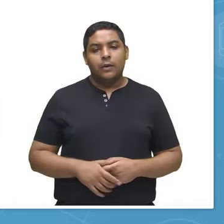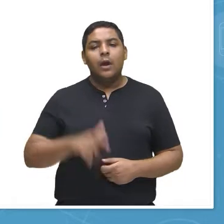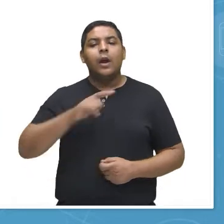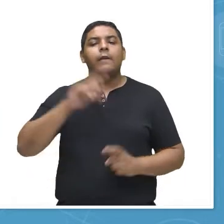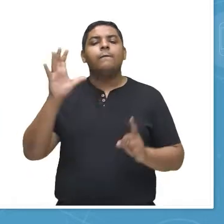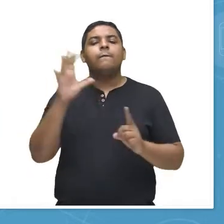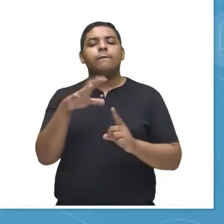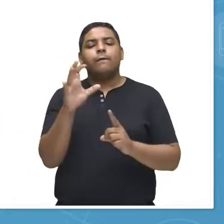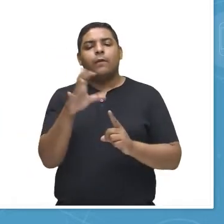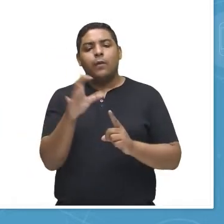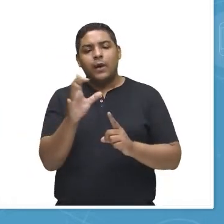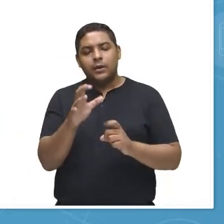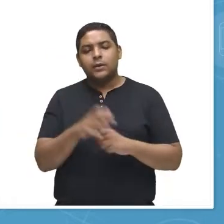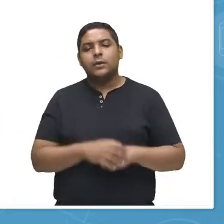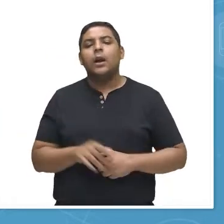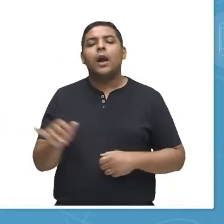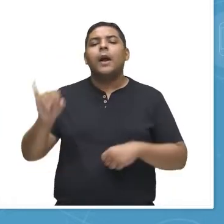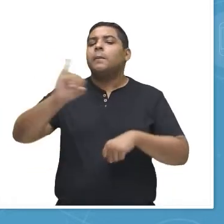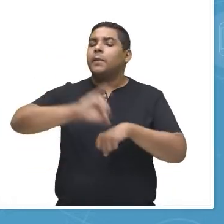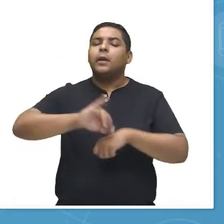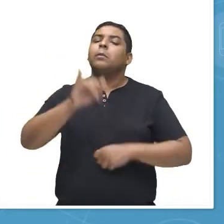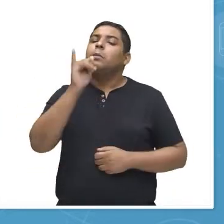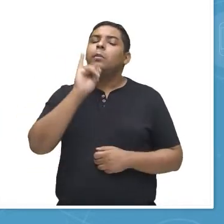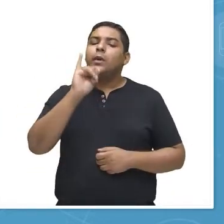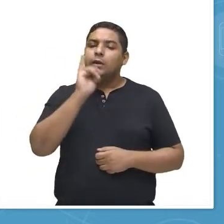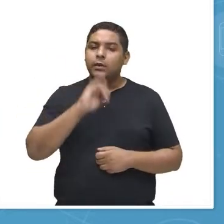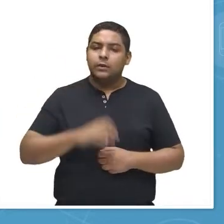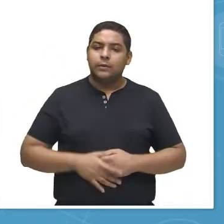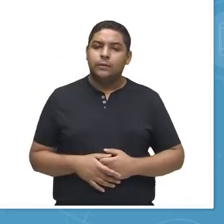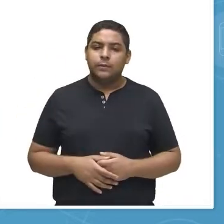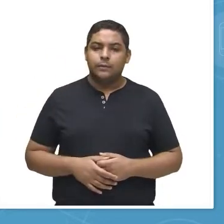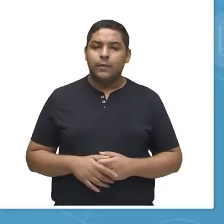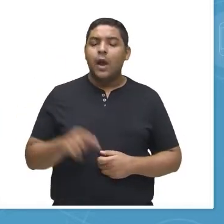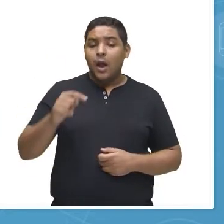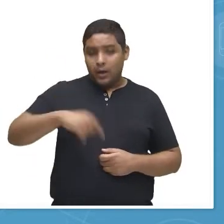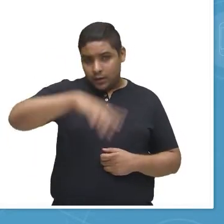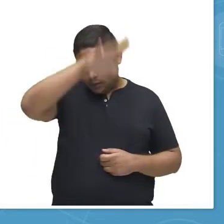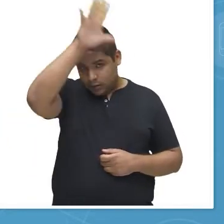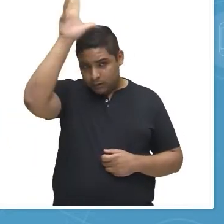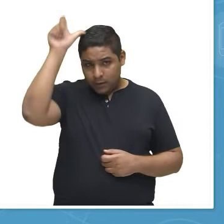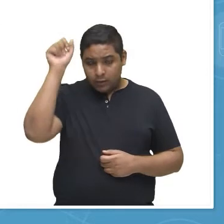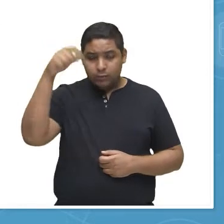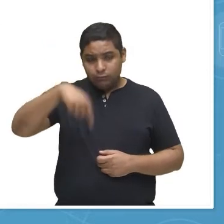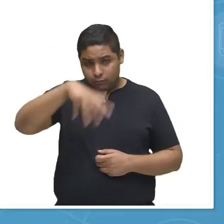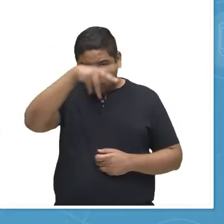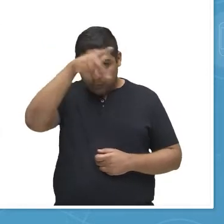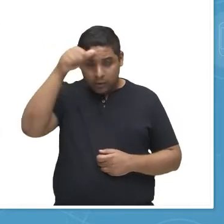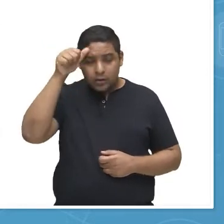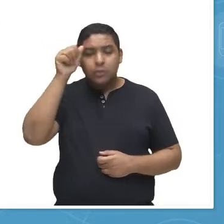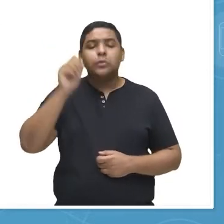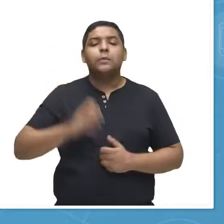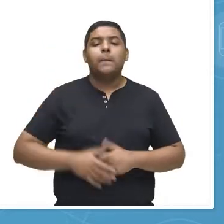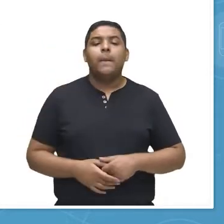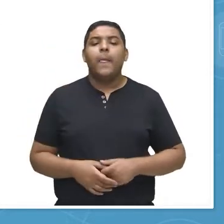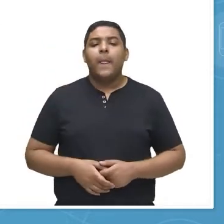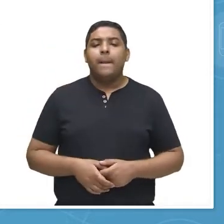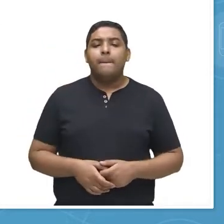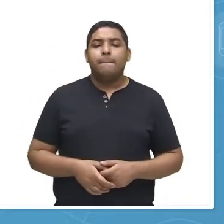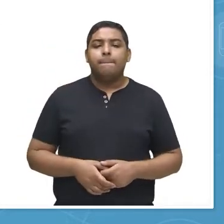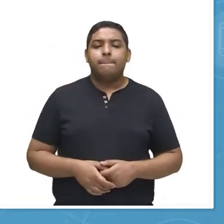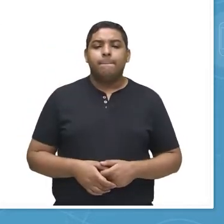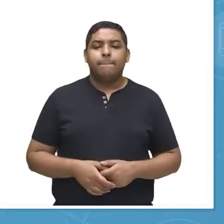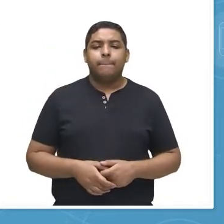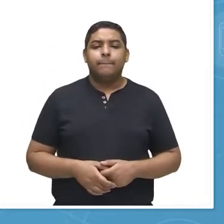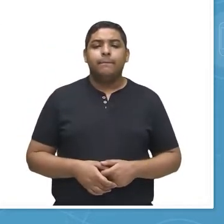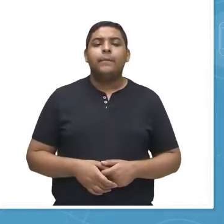com a capital. Por exemplo, para nós aqui no Amazonas, Manaus, todas as cidades que estão no entorno